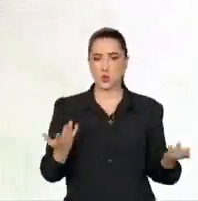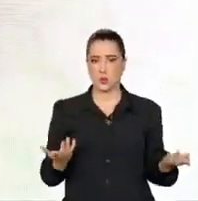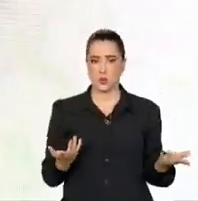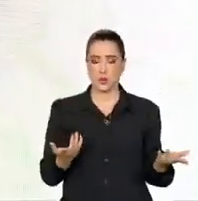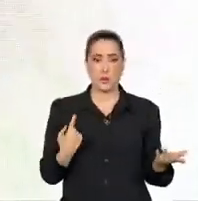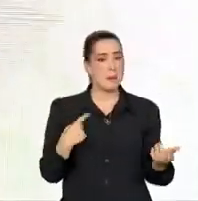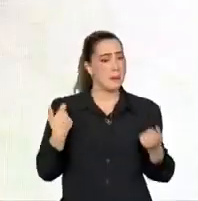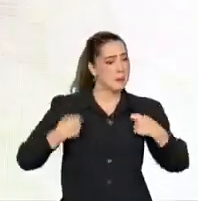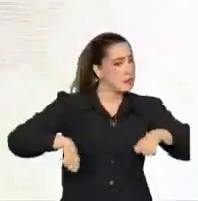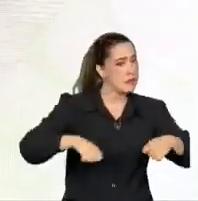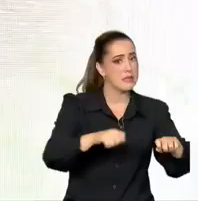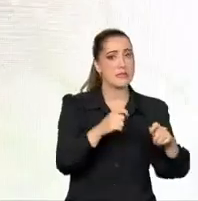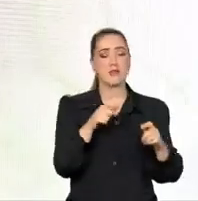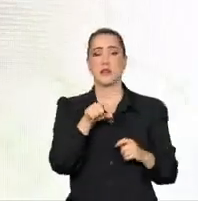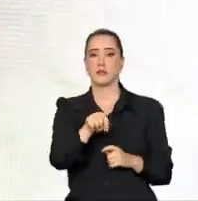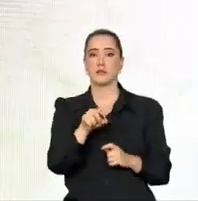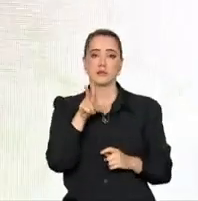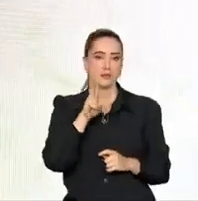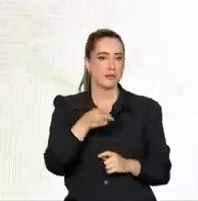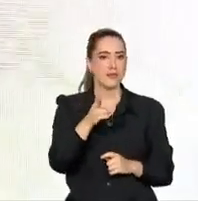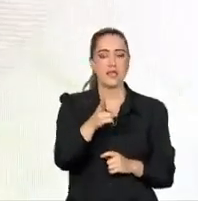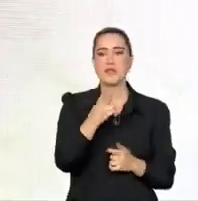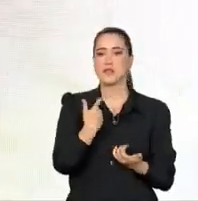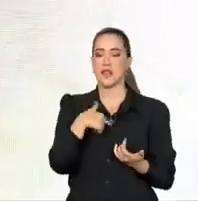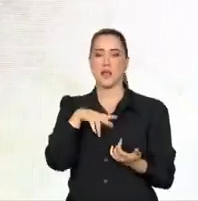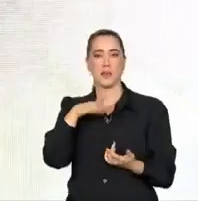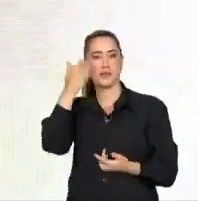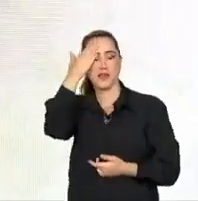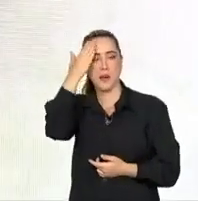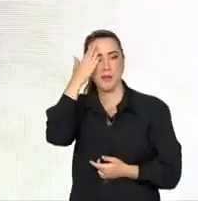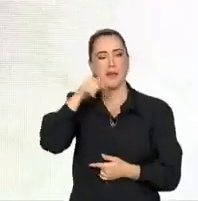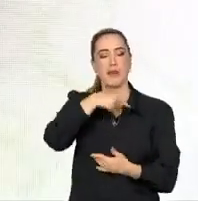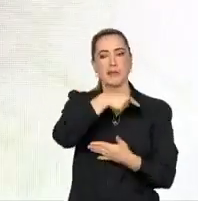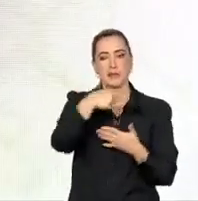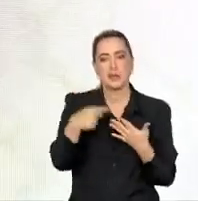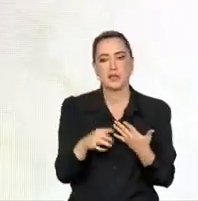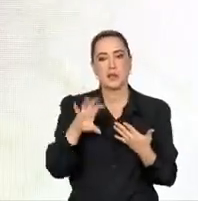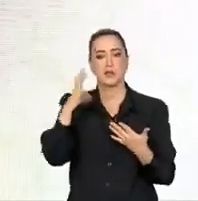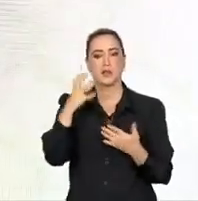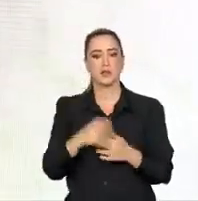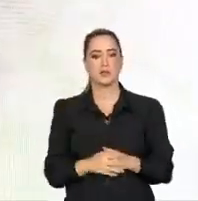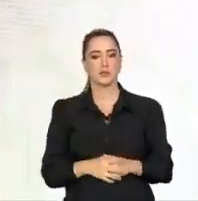mais se esteja atualizado com o que está acontecendo.